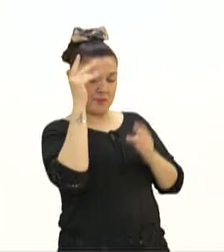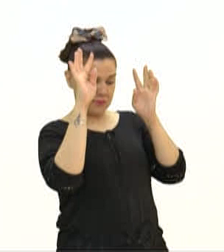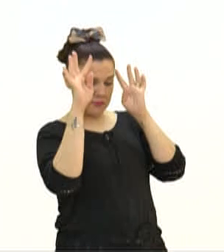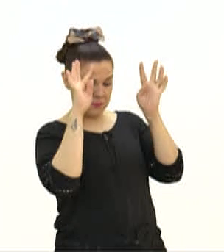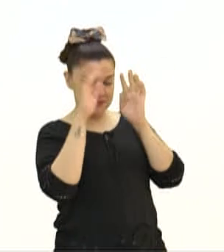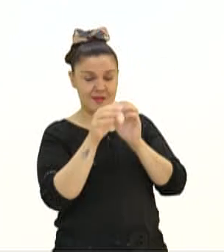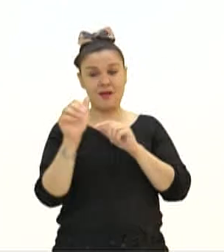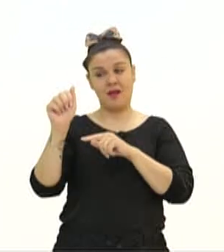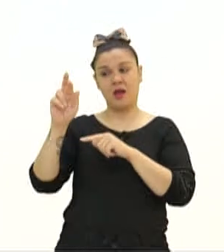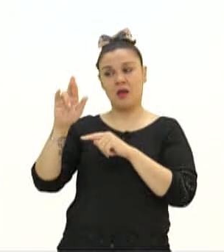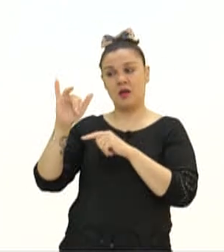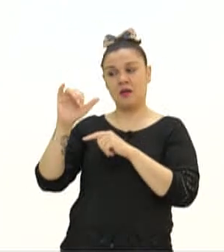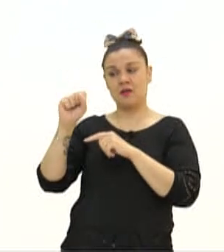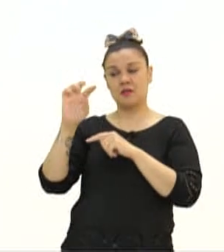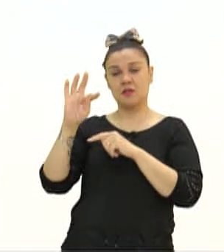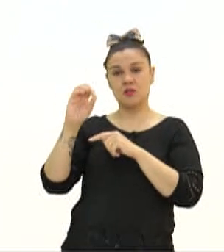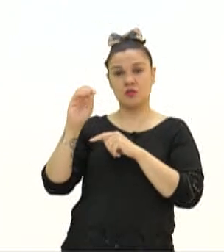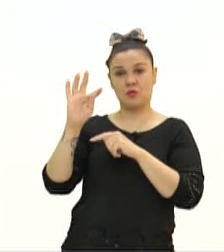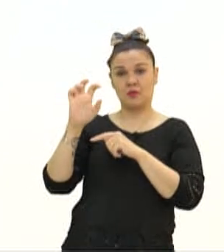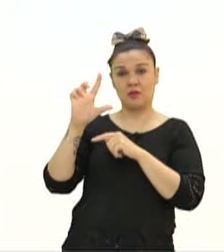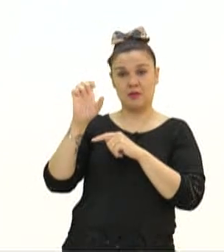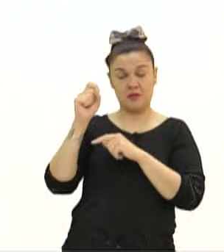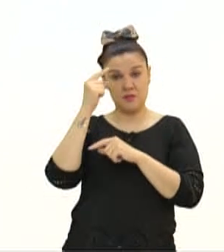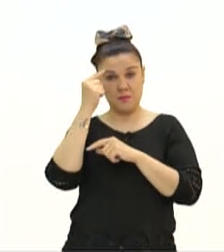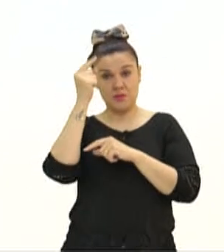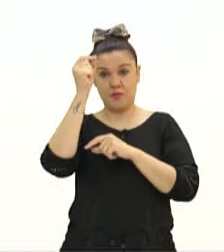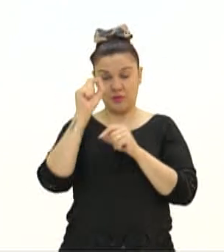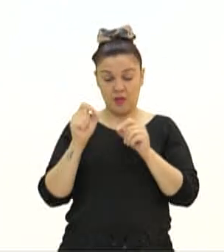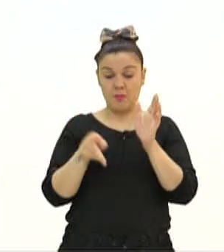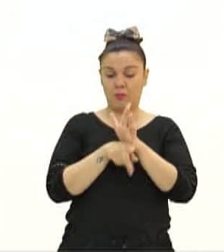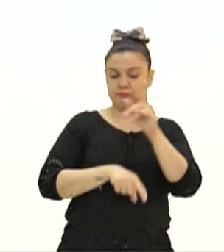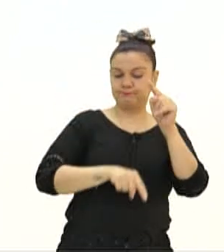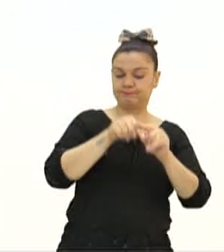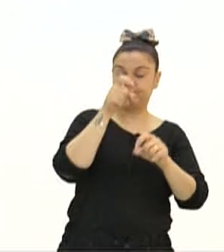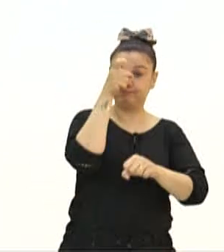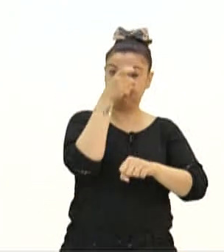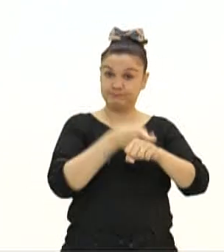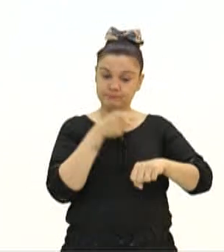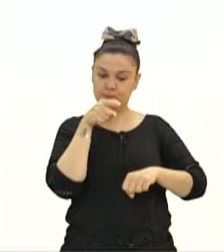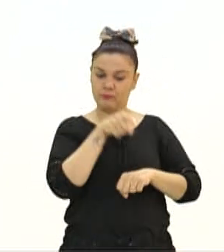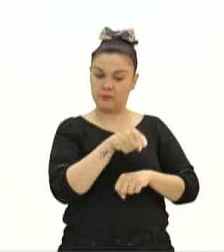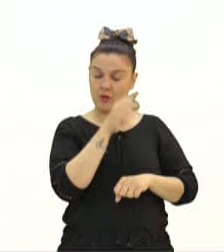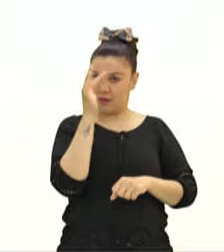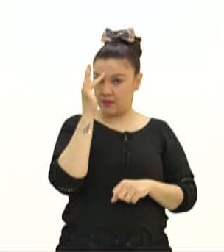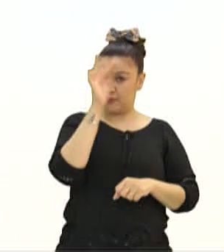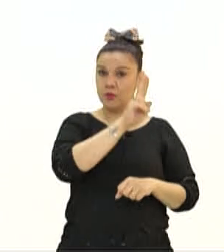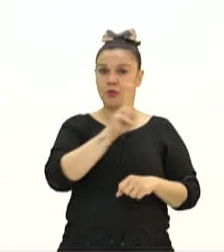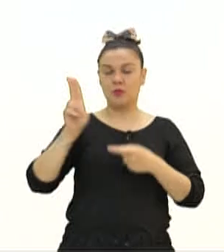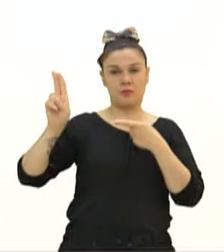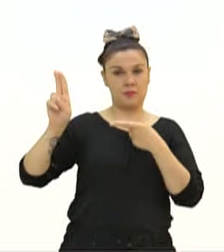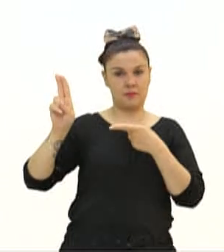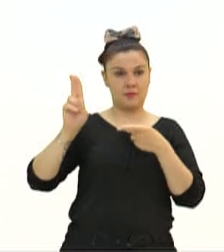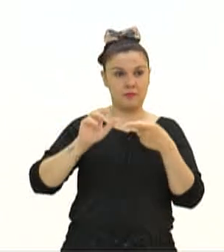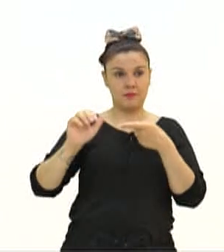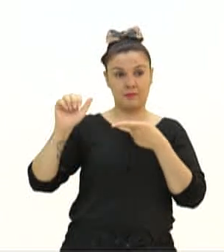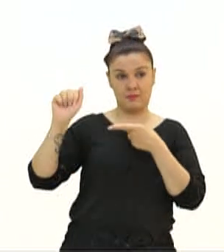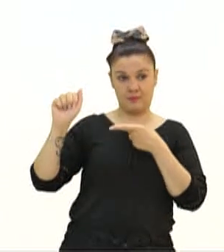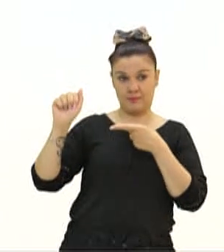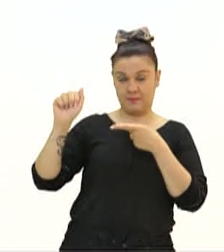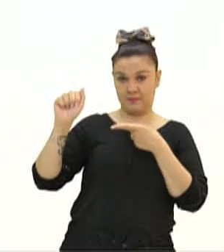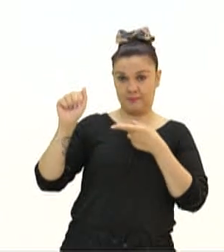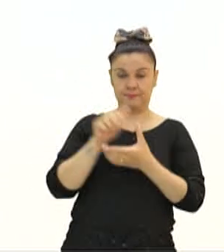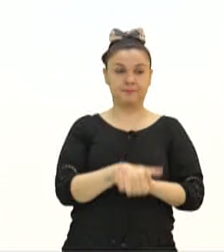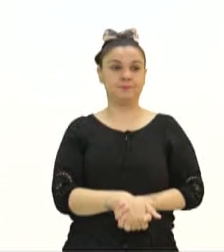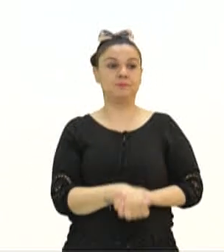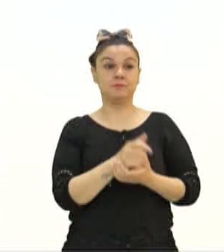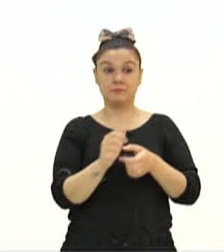como Aristóteles, acreditavam que a vida surgiu a partir da matéria bruta. Essa teoria ficou conhecida como letra A, teoria